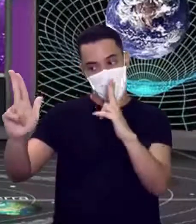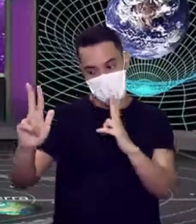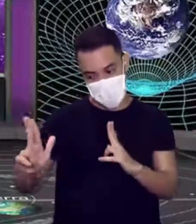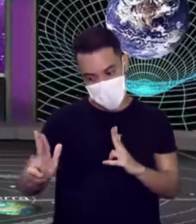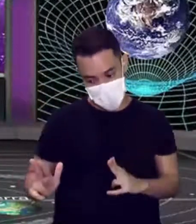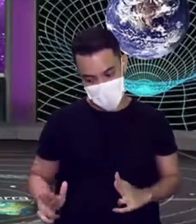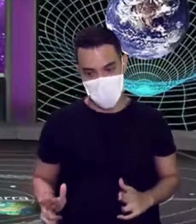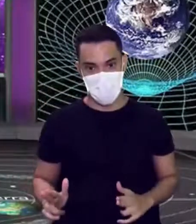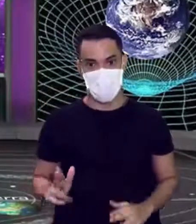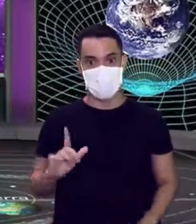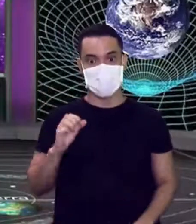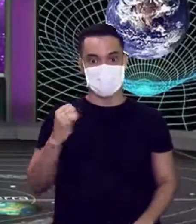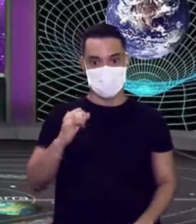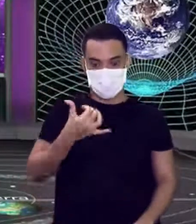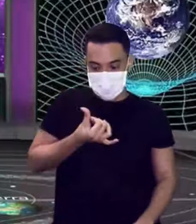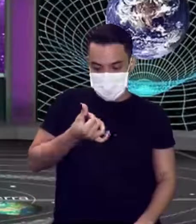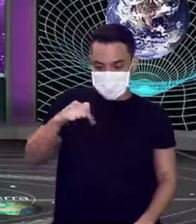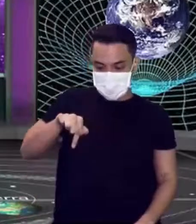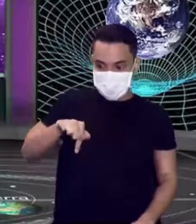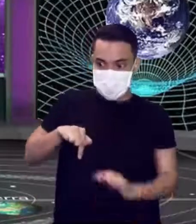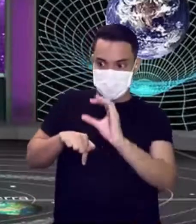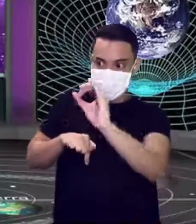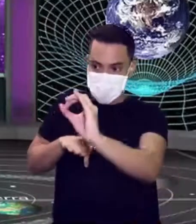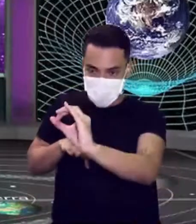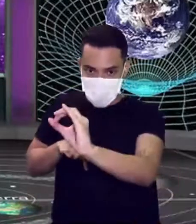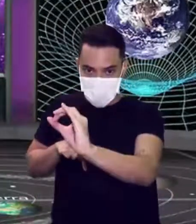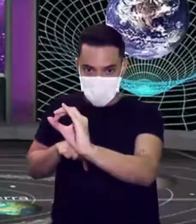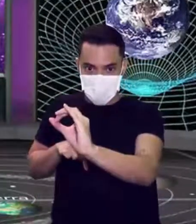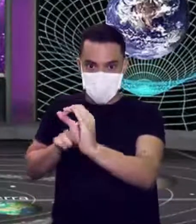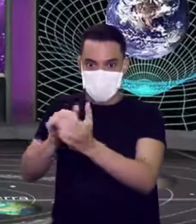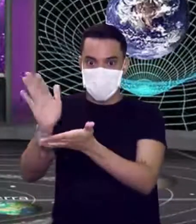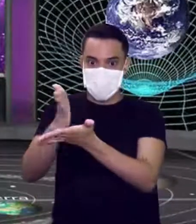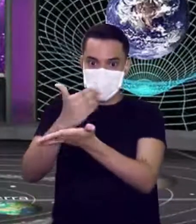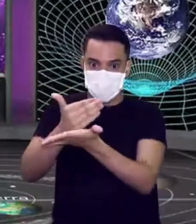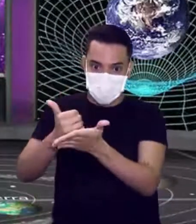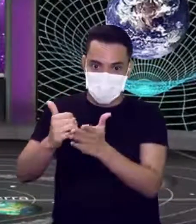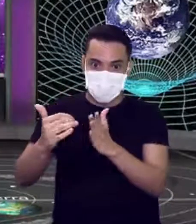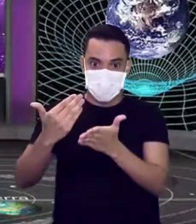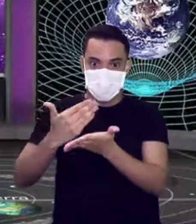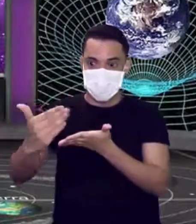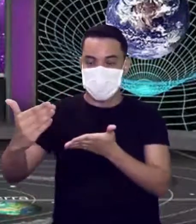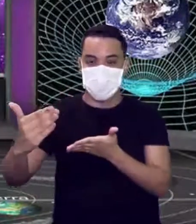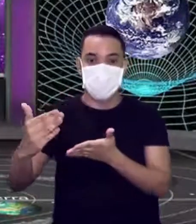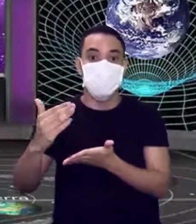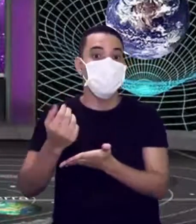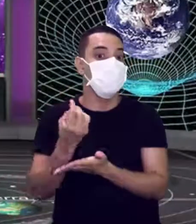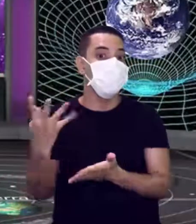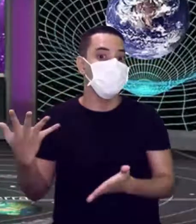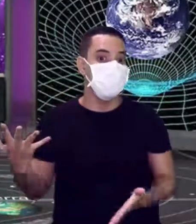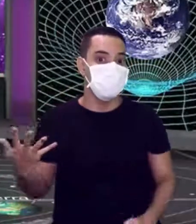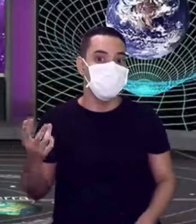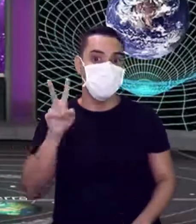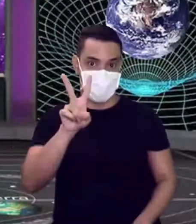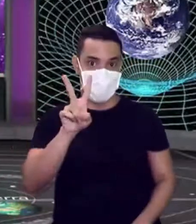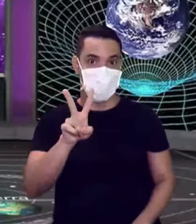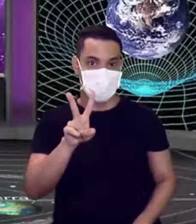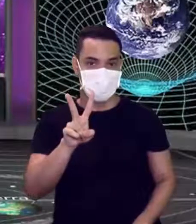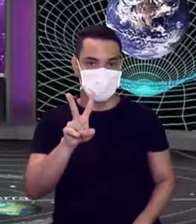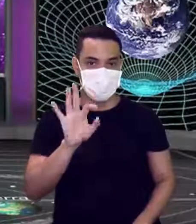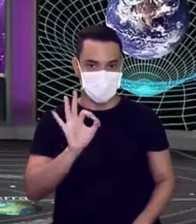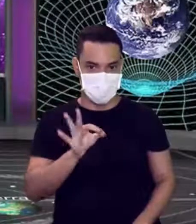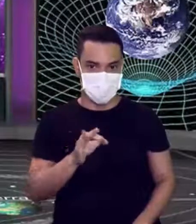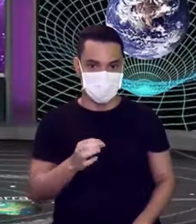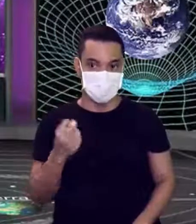se uma tem 6Q e a outra tem 0Q, eu tive o contato. Eu vou dividir por quanto? Por 2, porque são duas